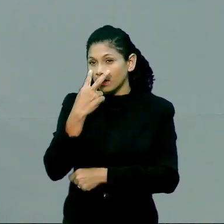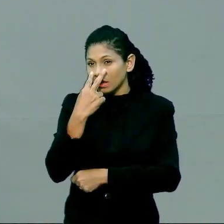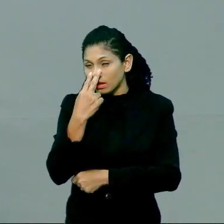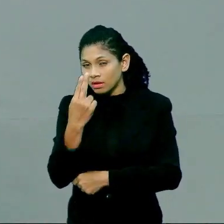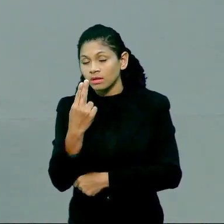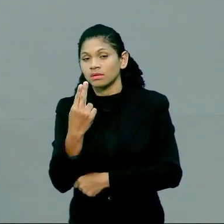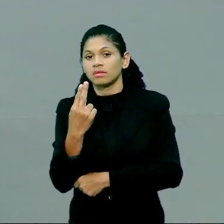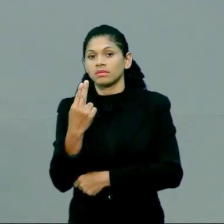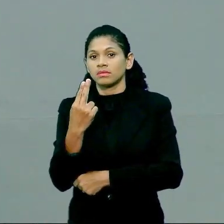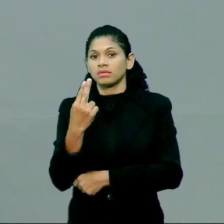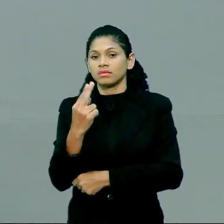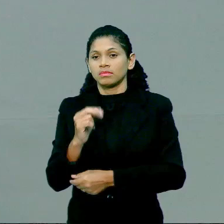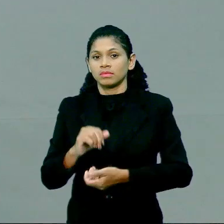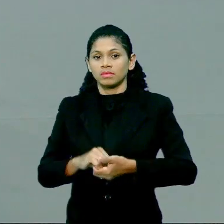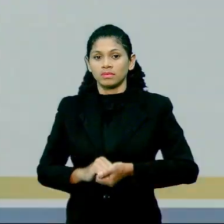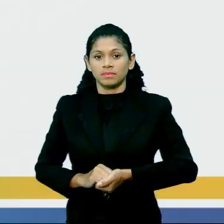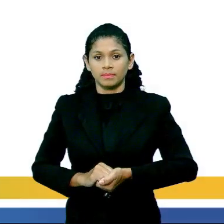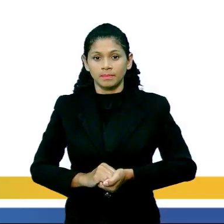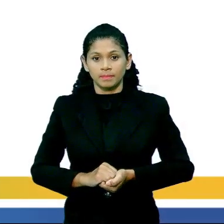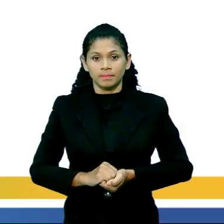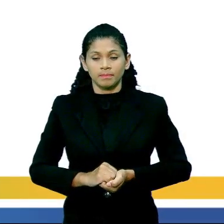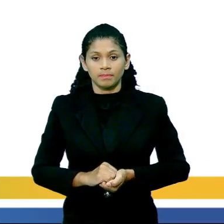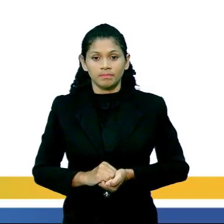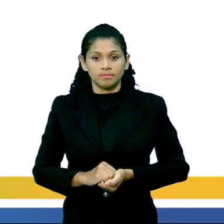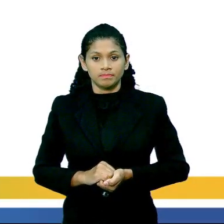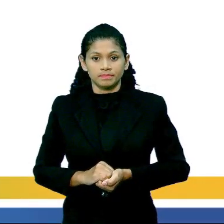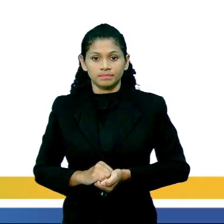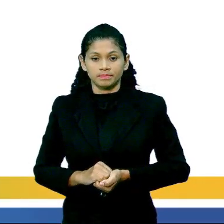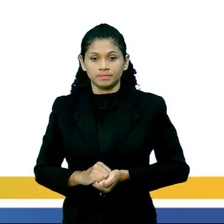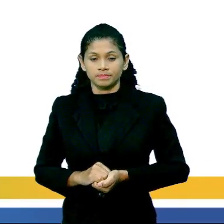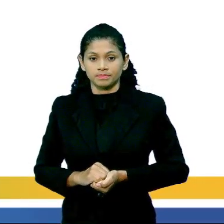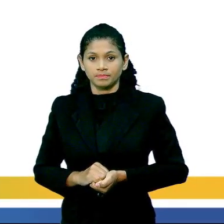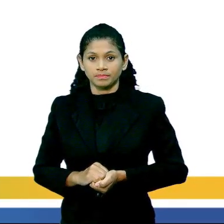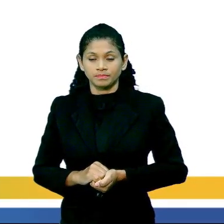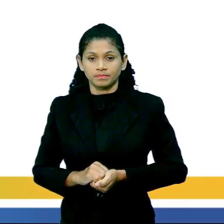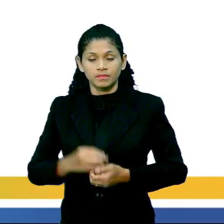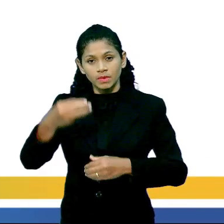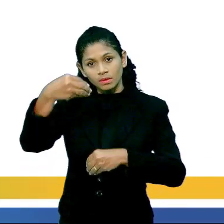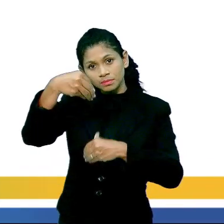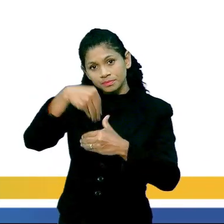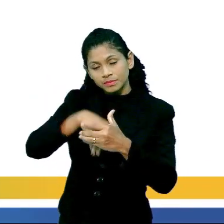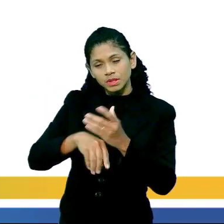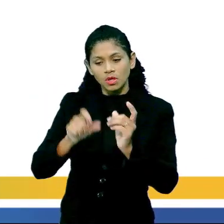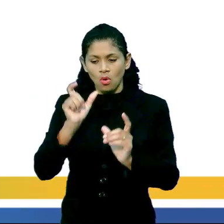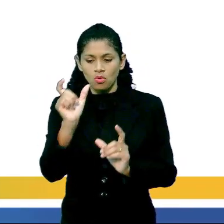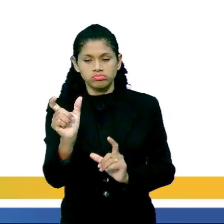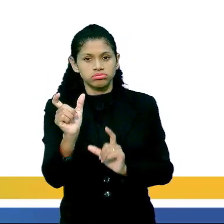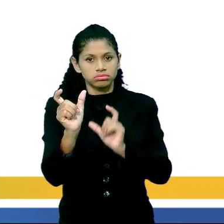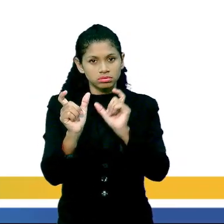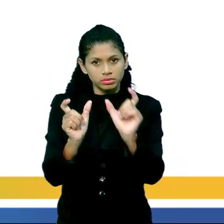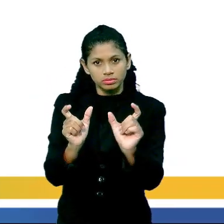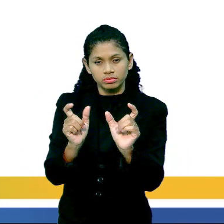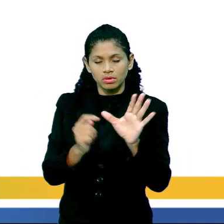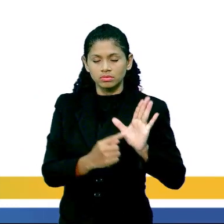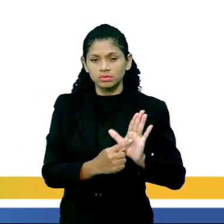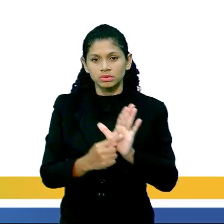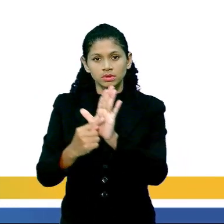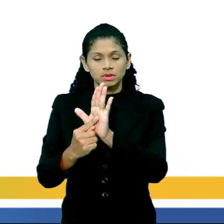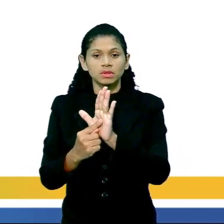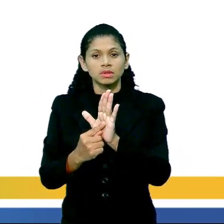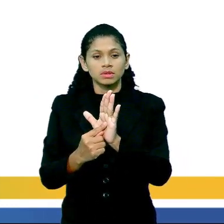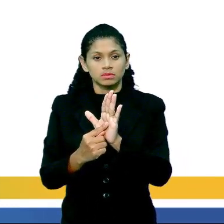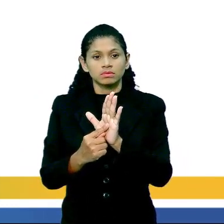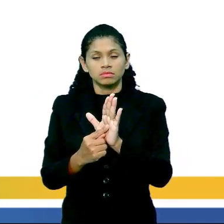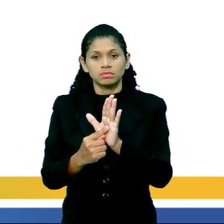a gente vai ver muito aqui nos exemplos tá então dentro dessas palavras dessas expressões idiomáticas né